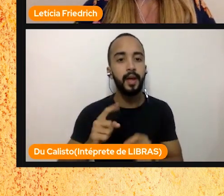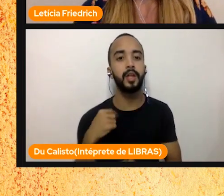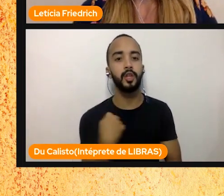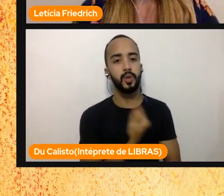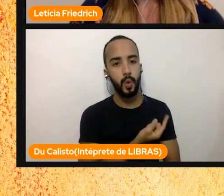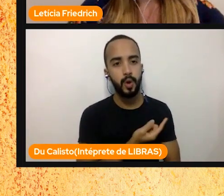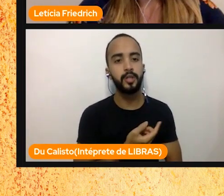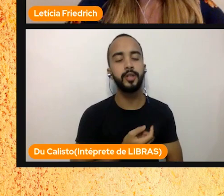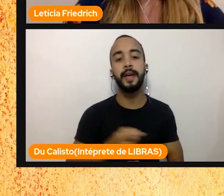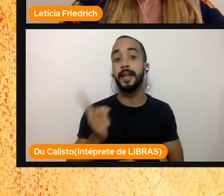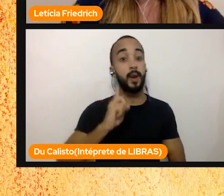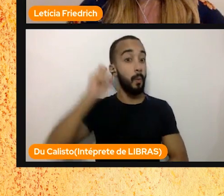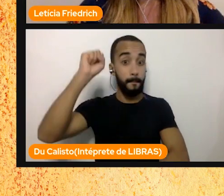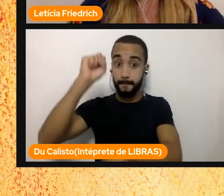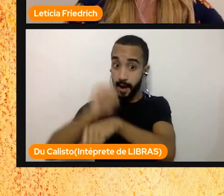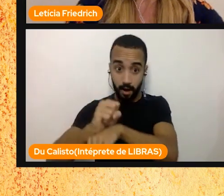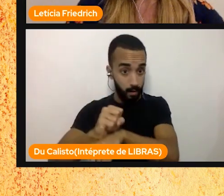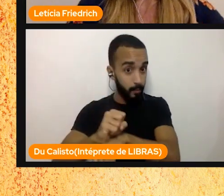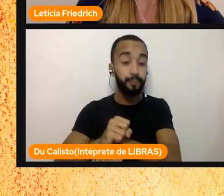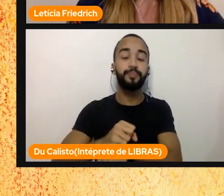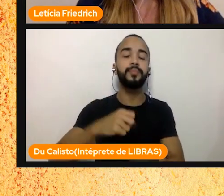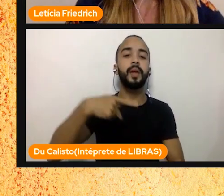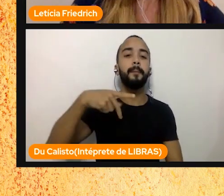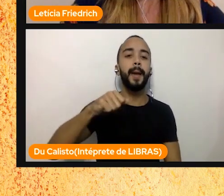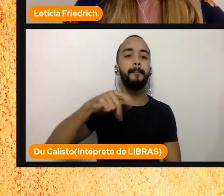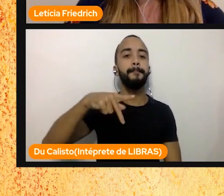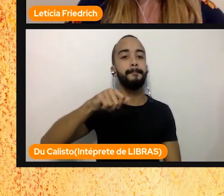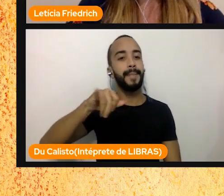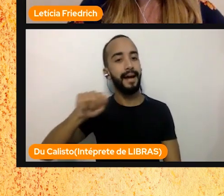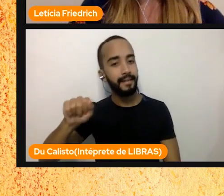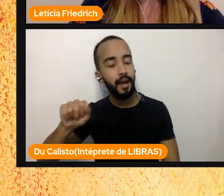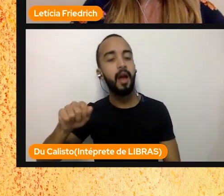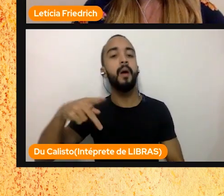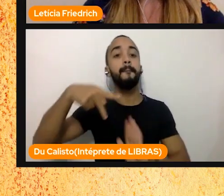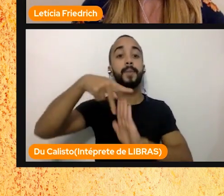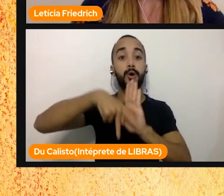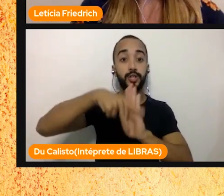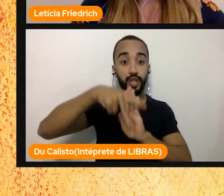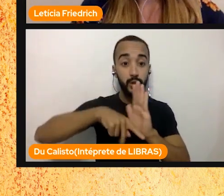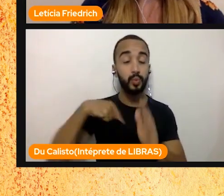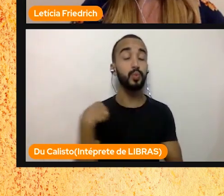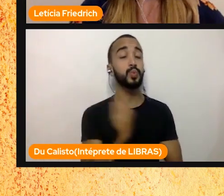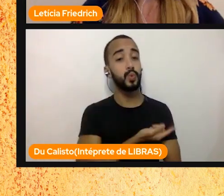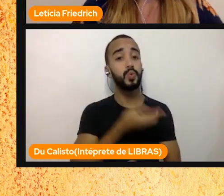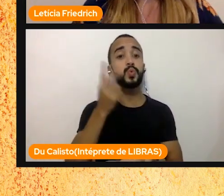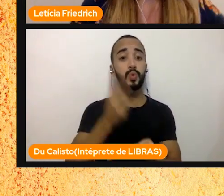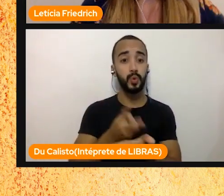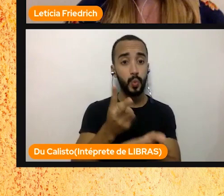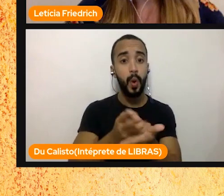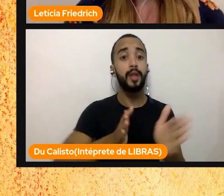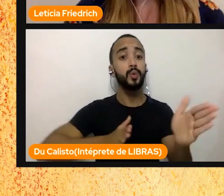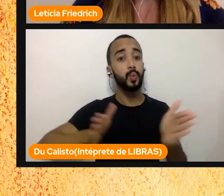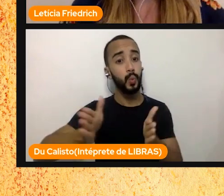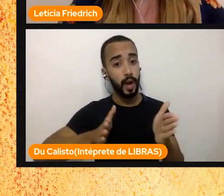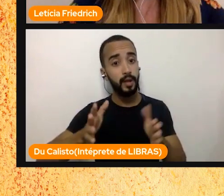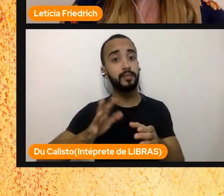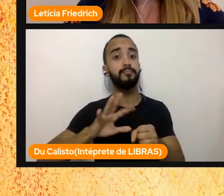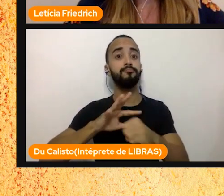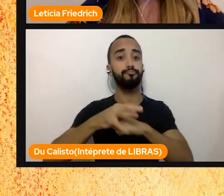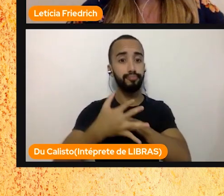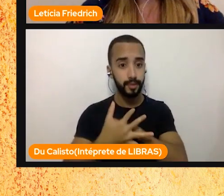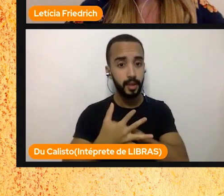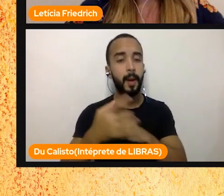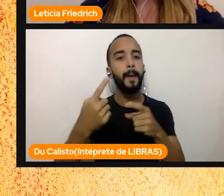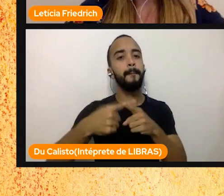O Papaya foi um projeto, por exemplo, que a gente decidiu começar durante a pandemia, justamente por ter entendido que poderia se começar esse processo